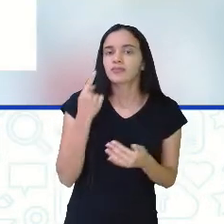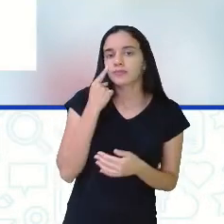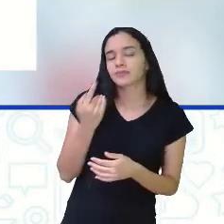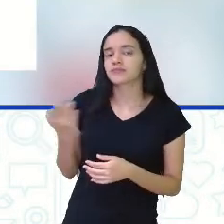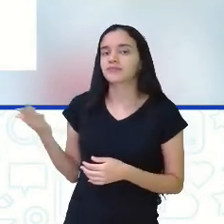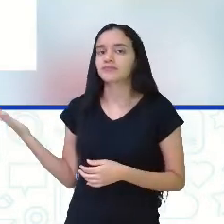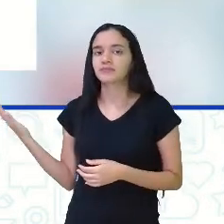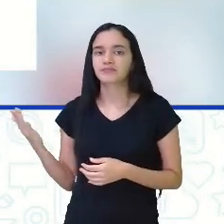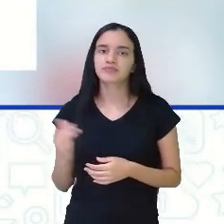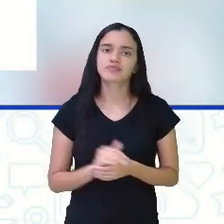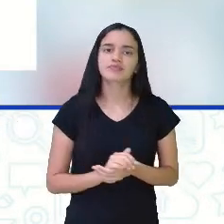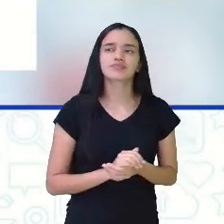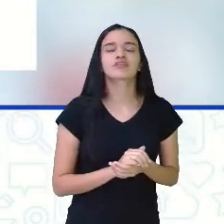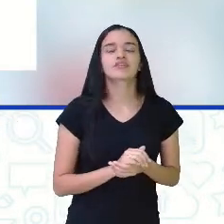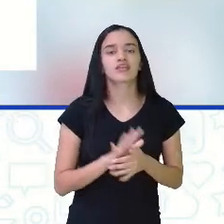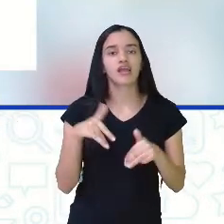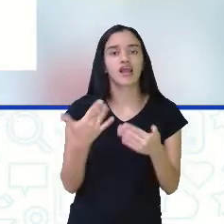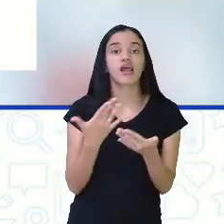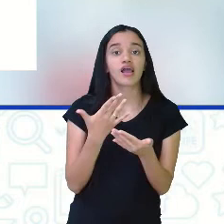aqui, ó. Lição de amor.